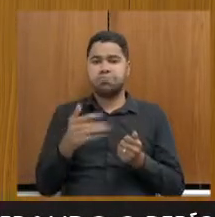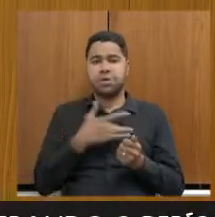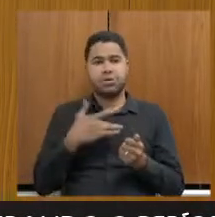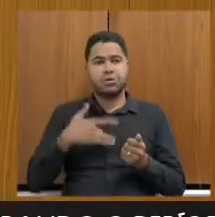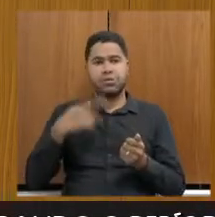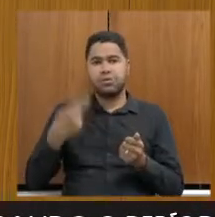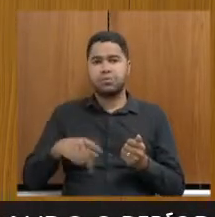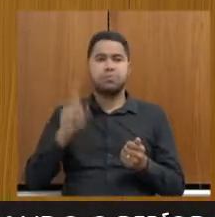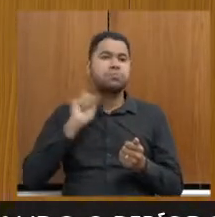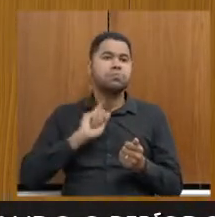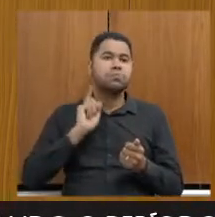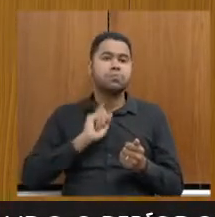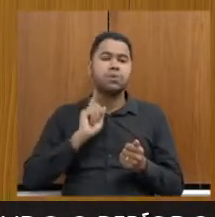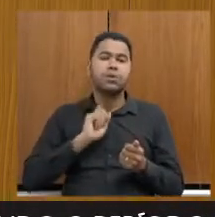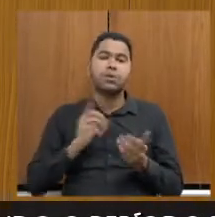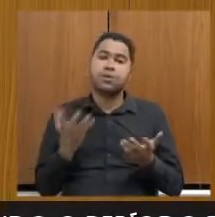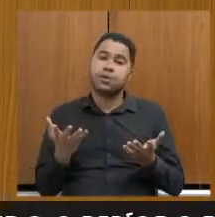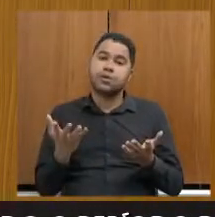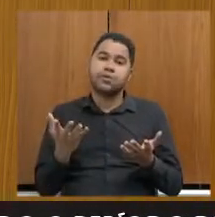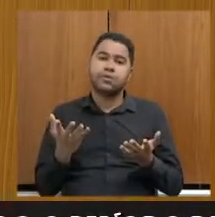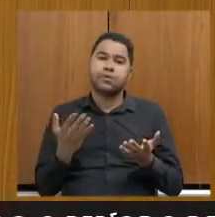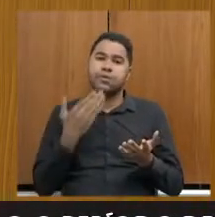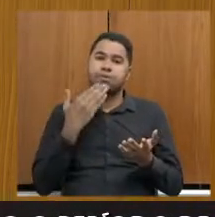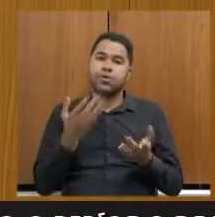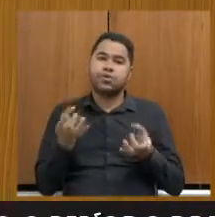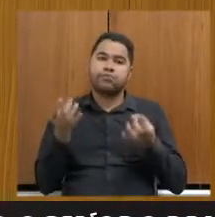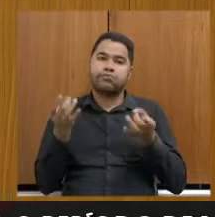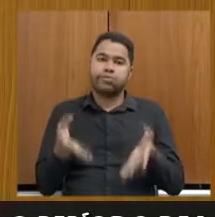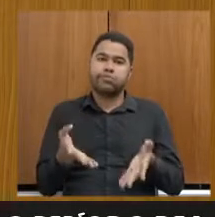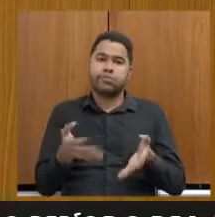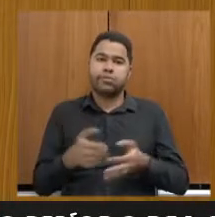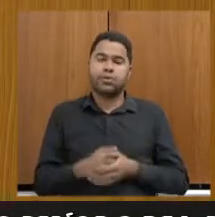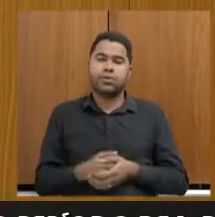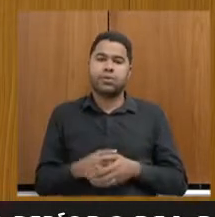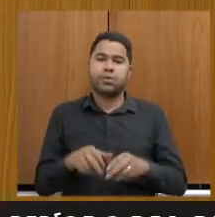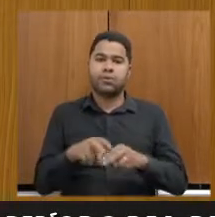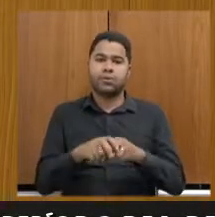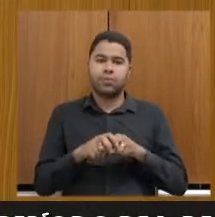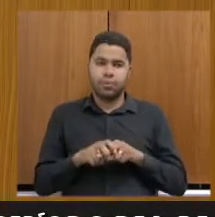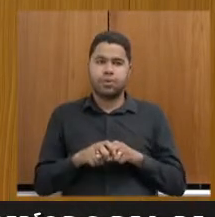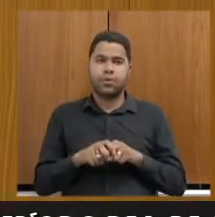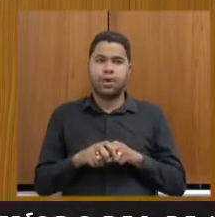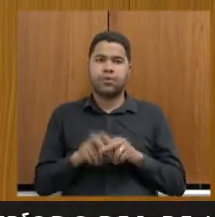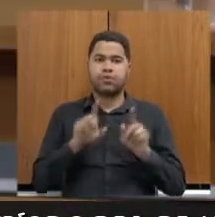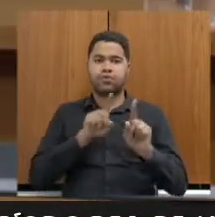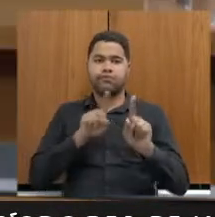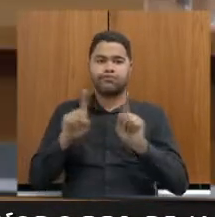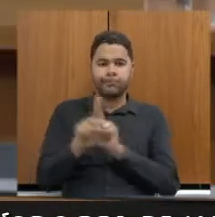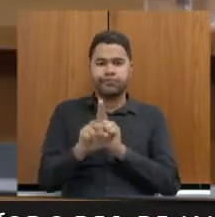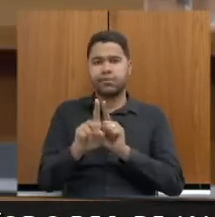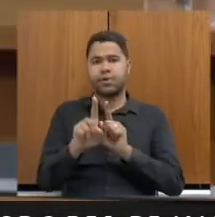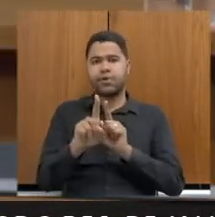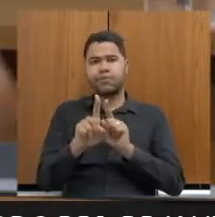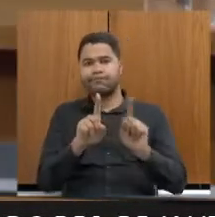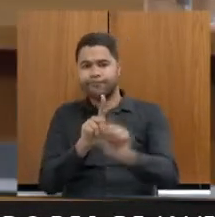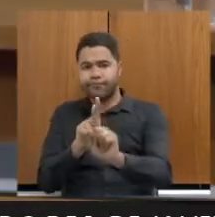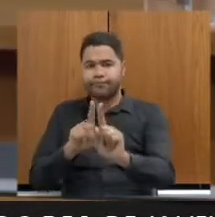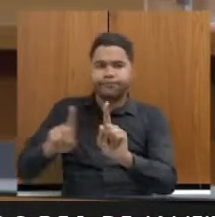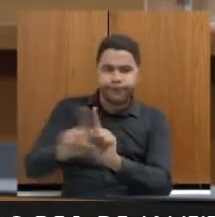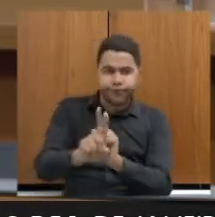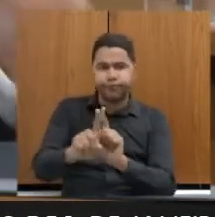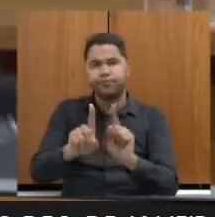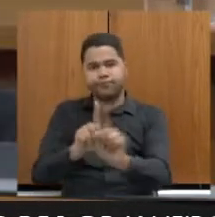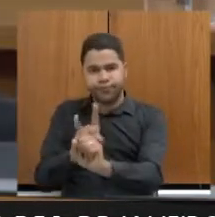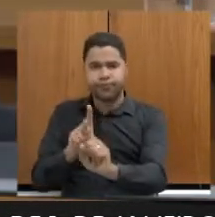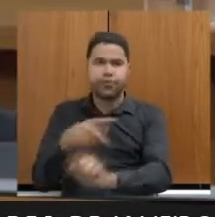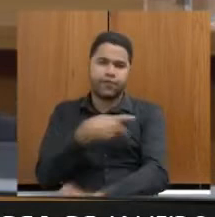saúde de Minas Gerais e acabou Teve que pedir demissão cada questão dos furos filas já falei com o senhor várias